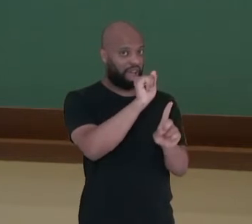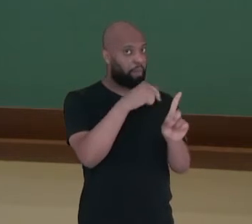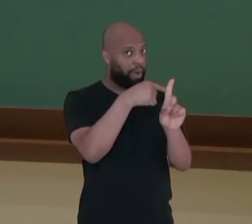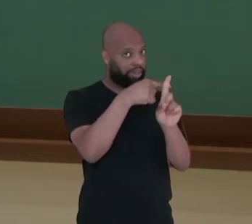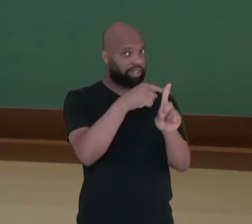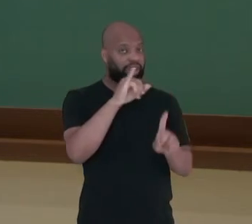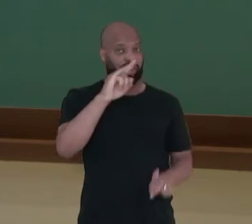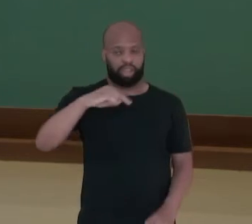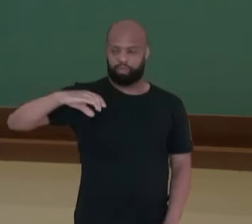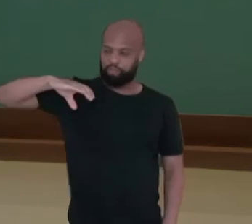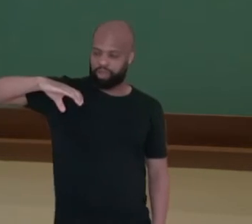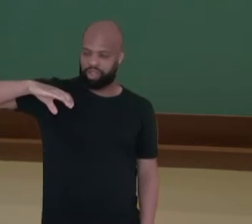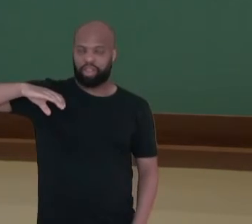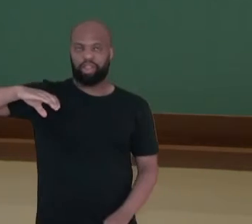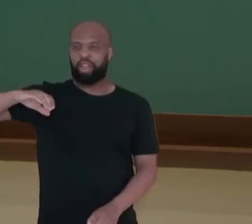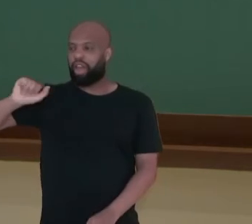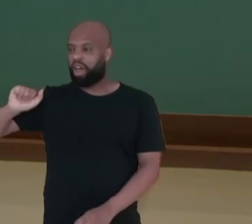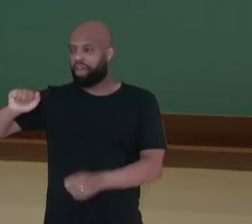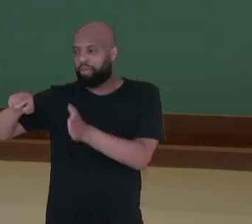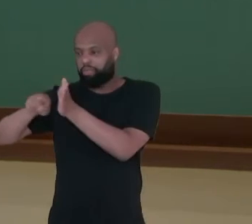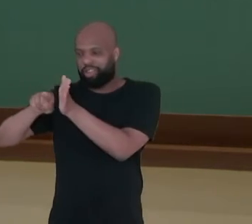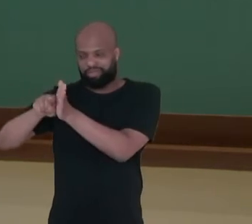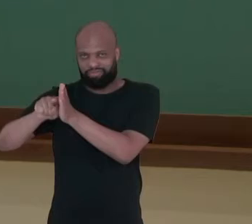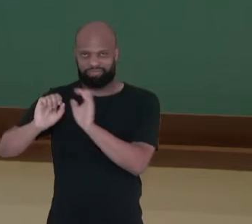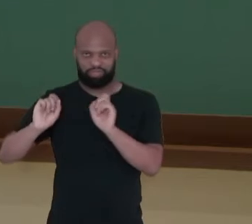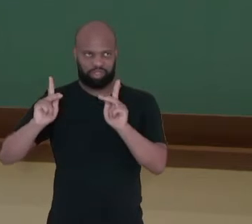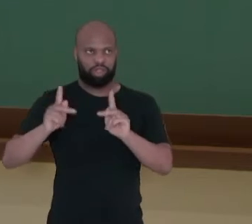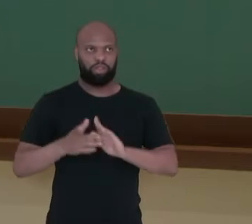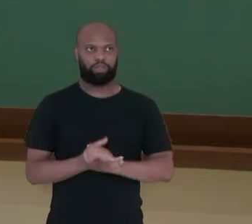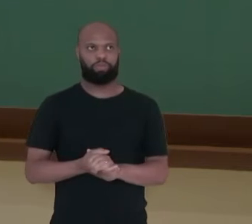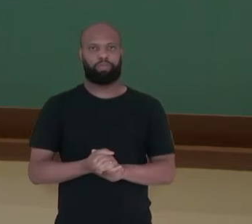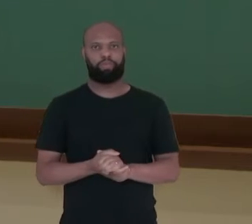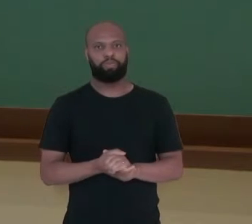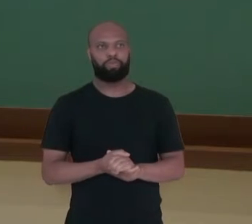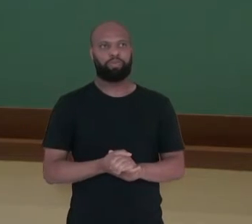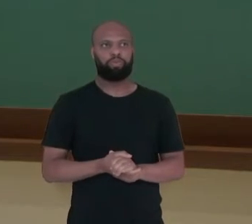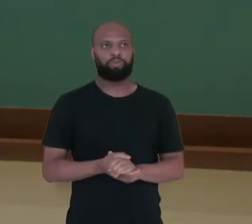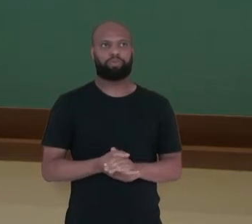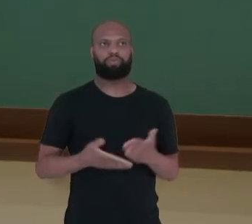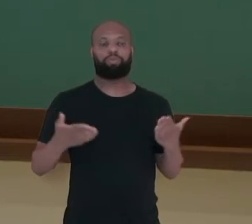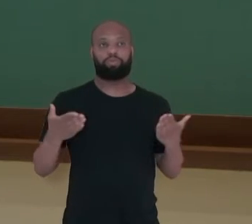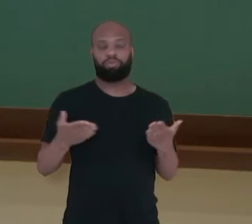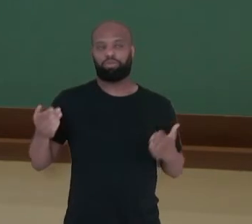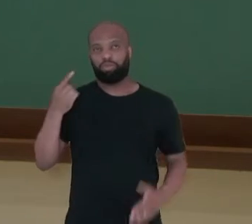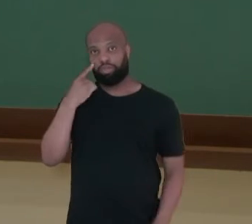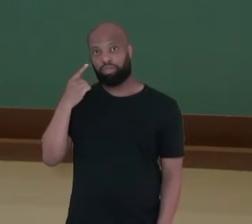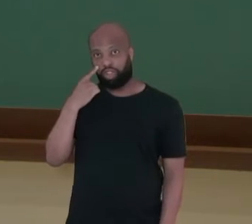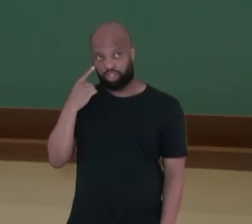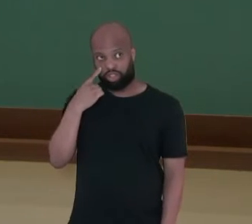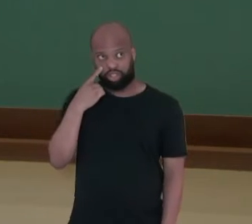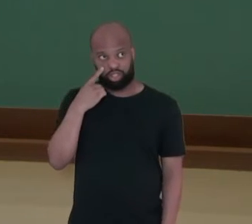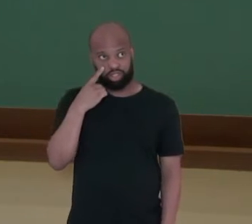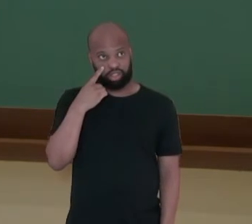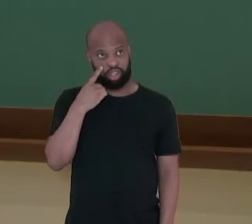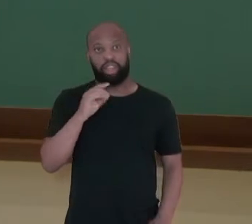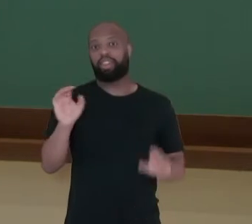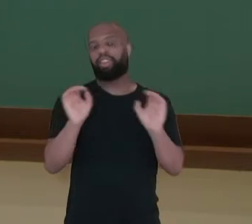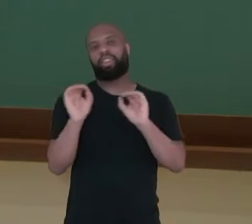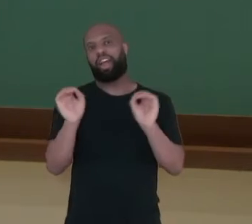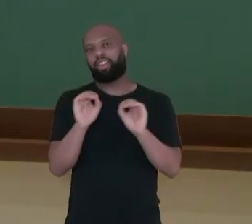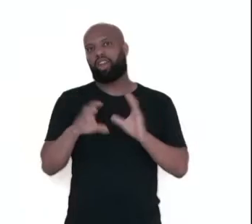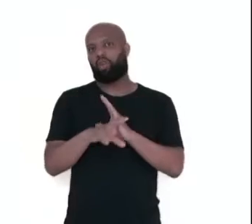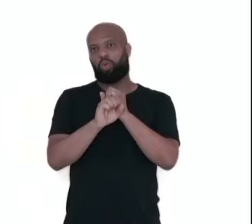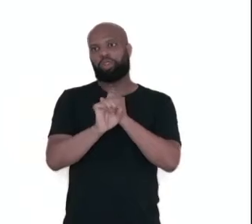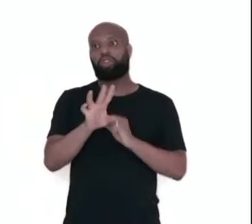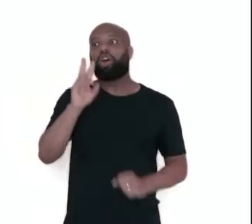ou voltado para baixo, o A negativo, certo? Sem conta, isso é muito bom, né? Então, olha